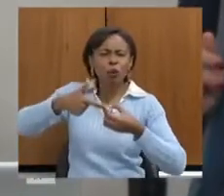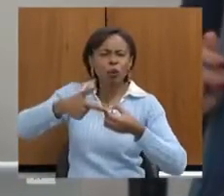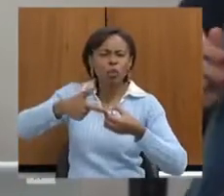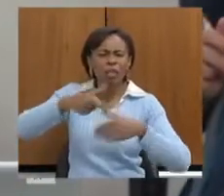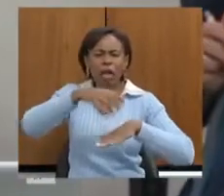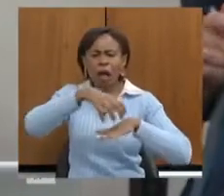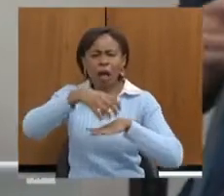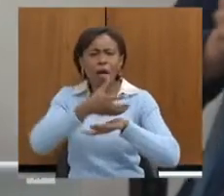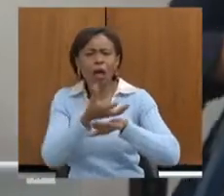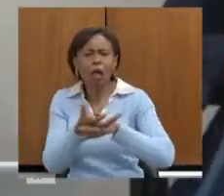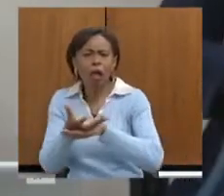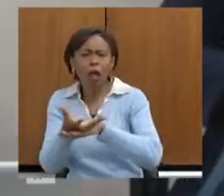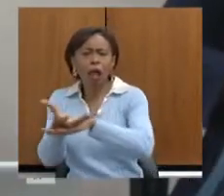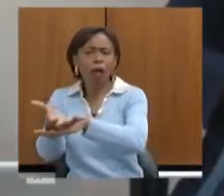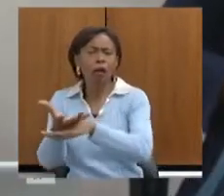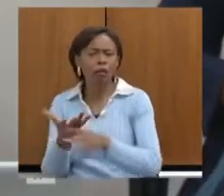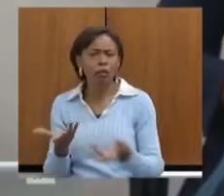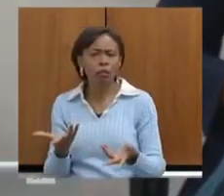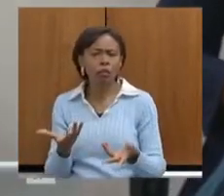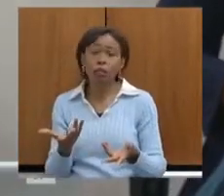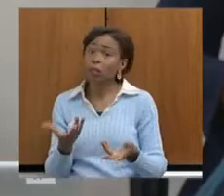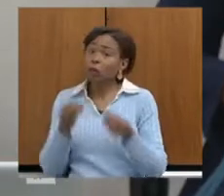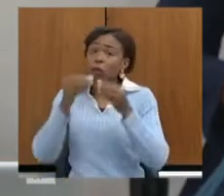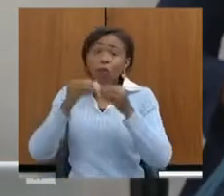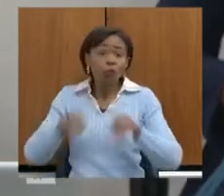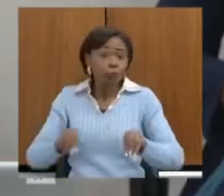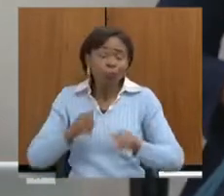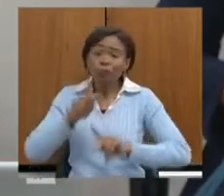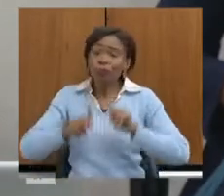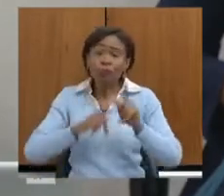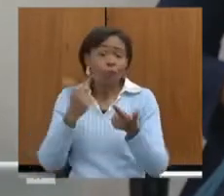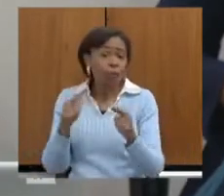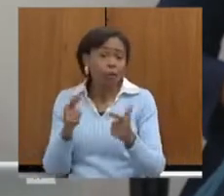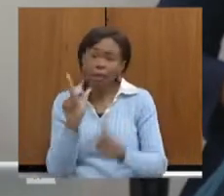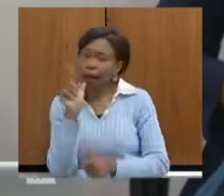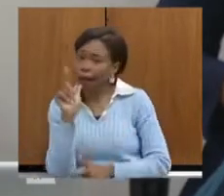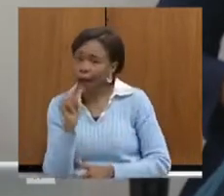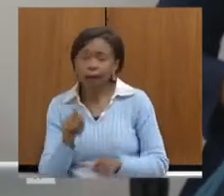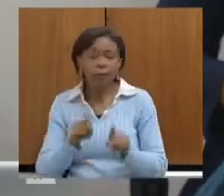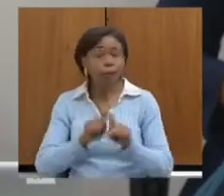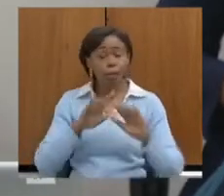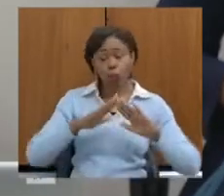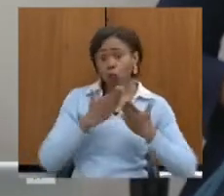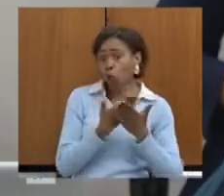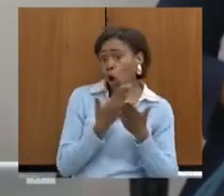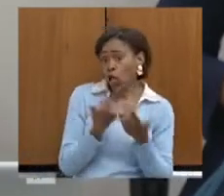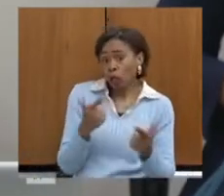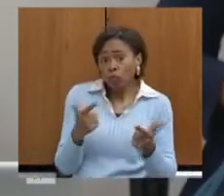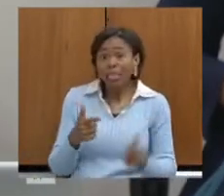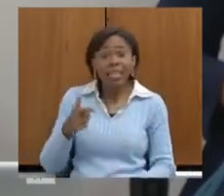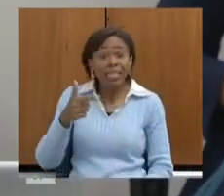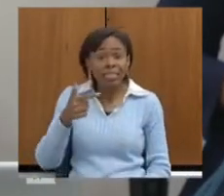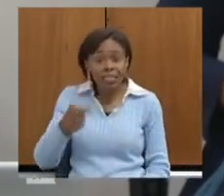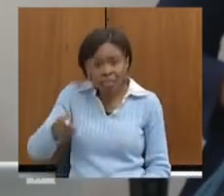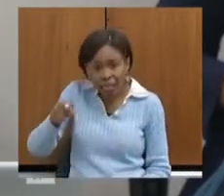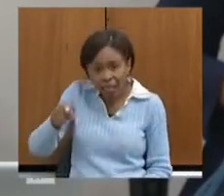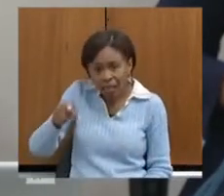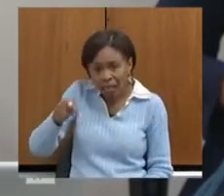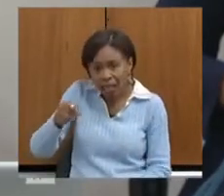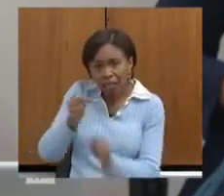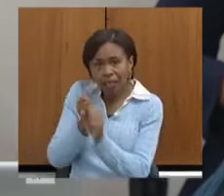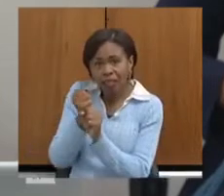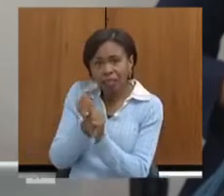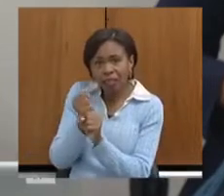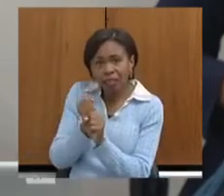direito a água as suas escolas foram destruídas e sete anos depois as mineradoras e nem o